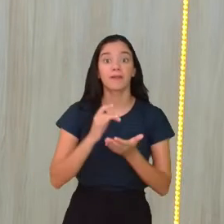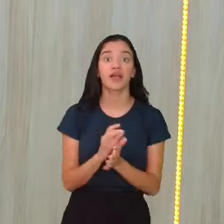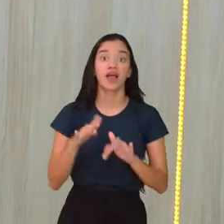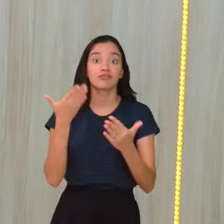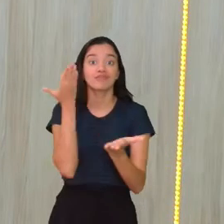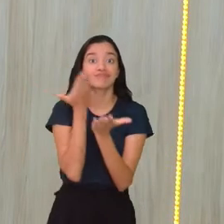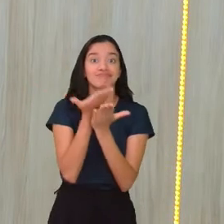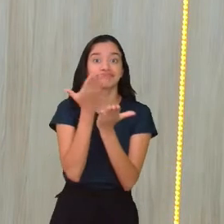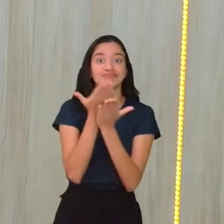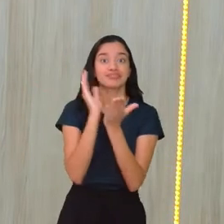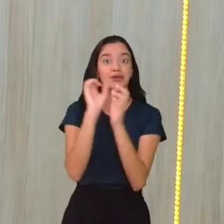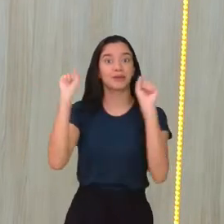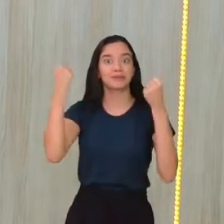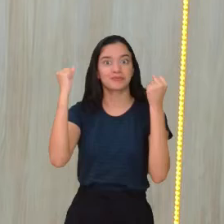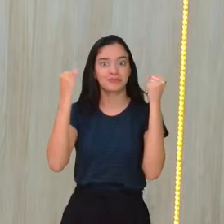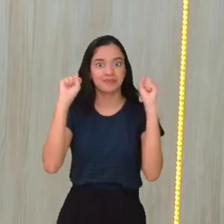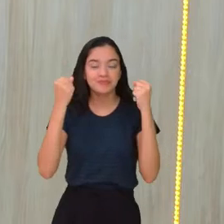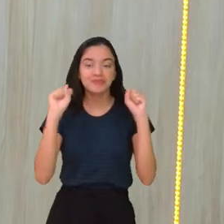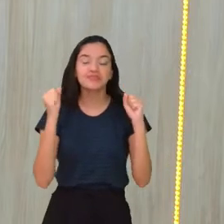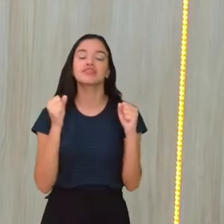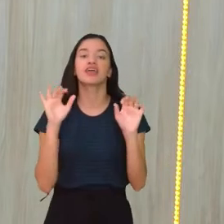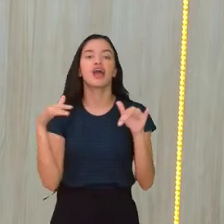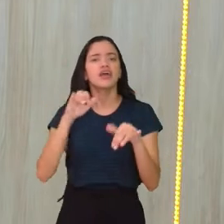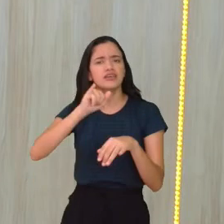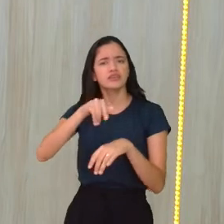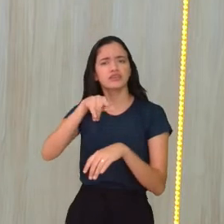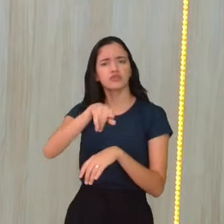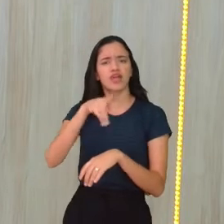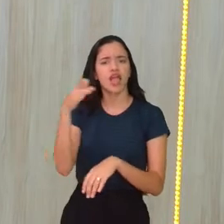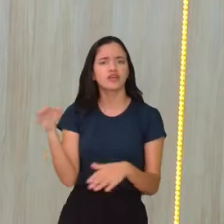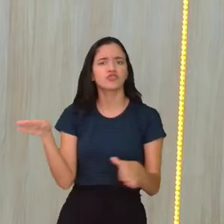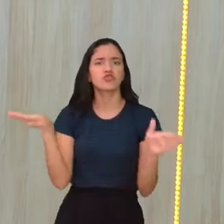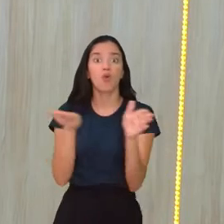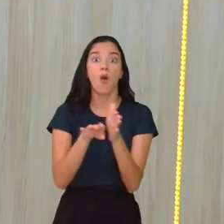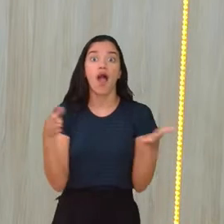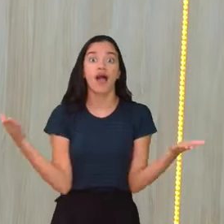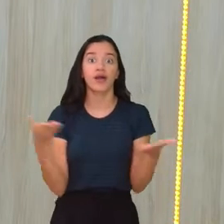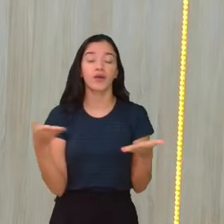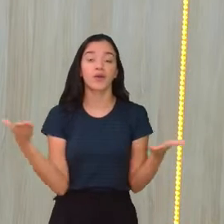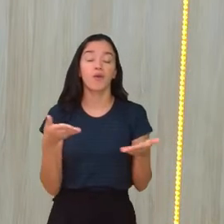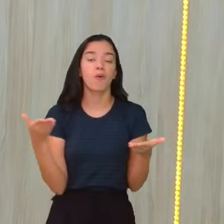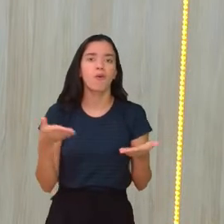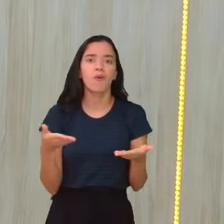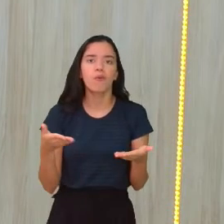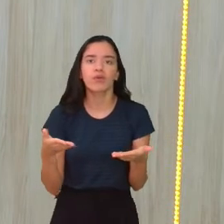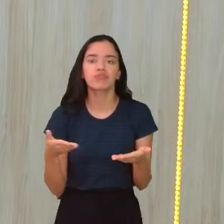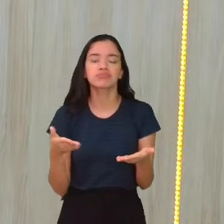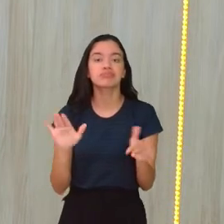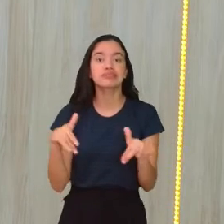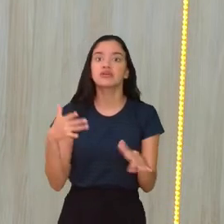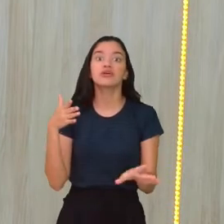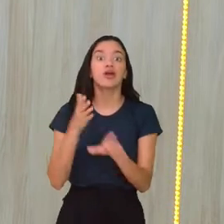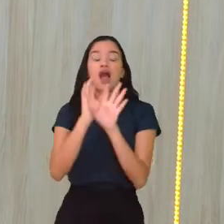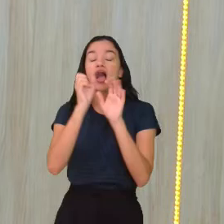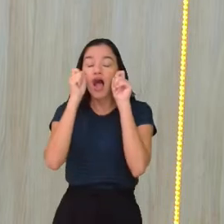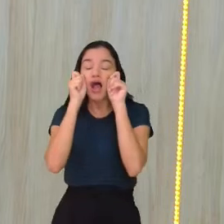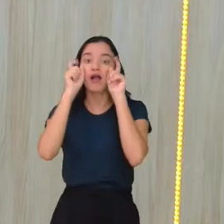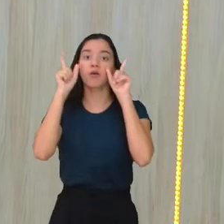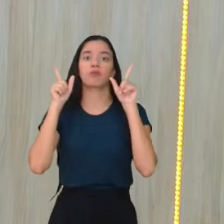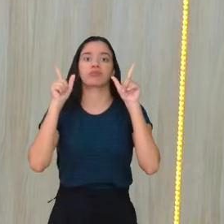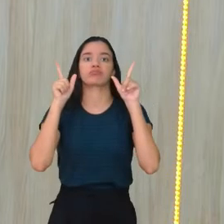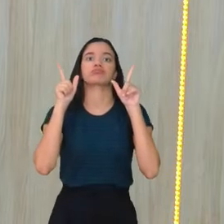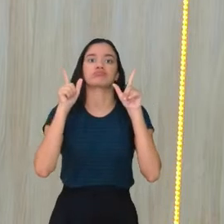bem-vindas a mais uma aula de Educação Física. Se você chegou agora, por um acaso, de repente acordou